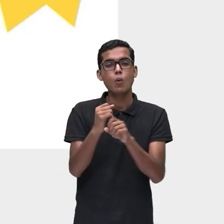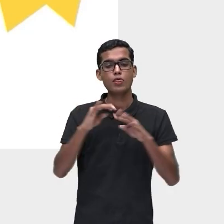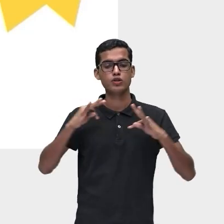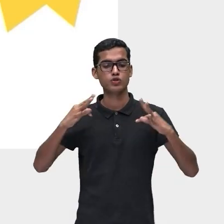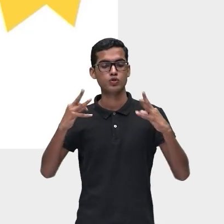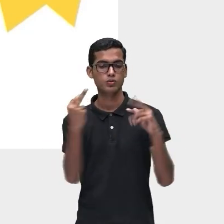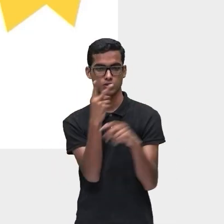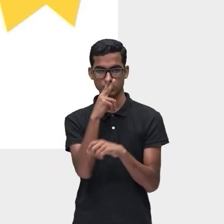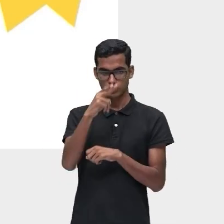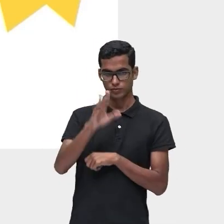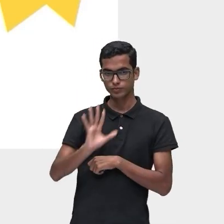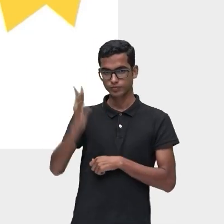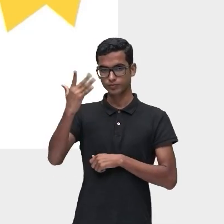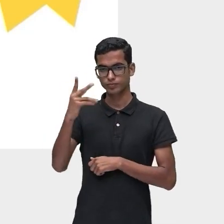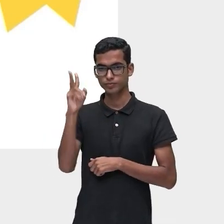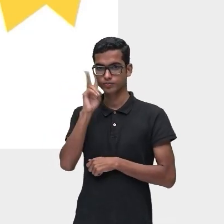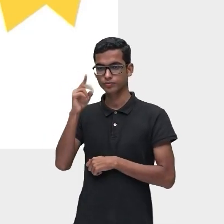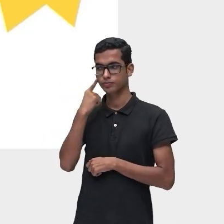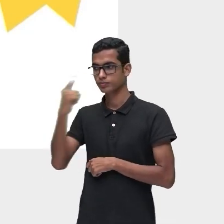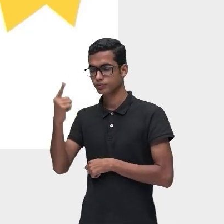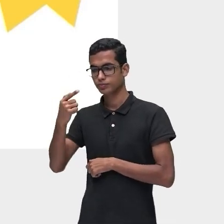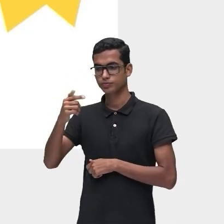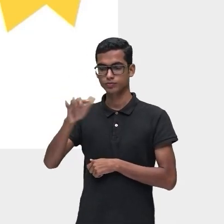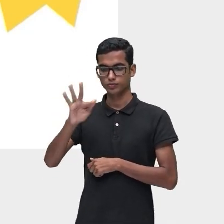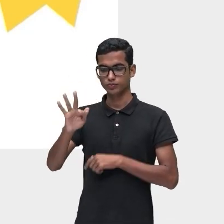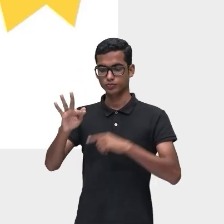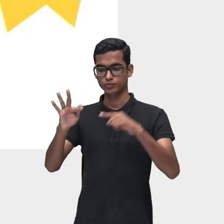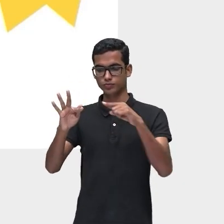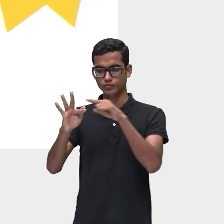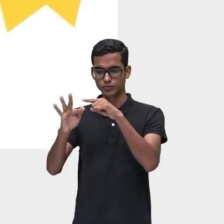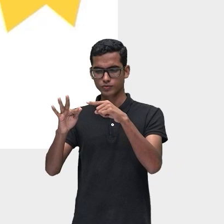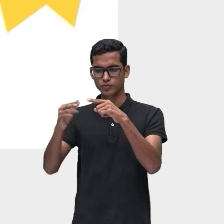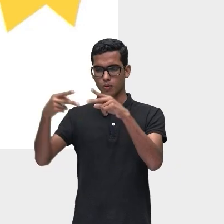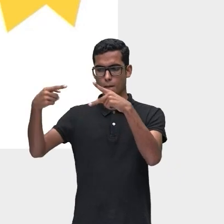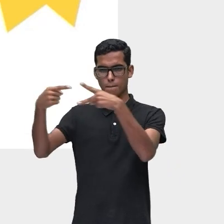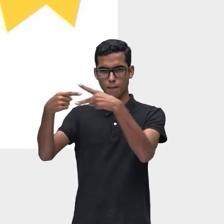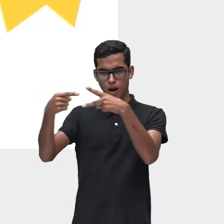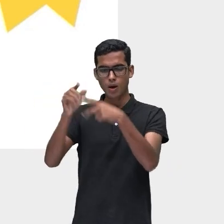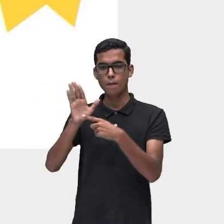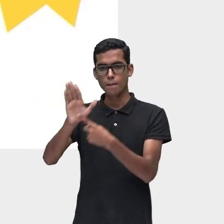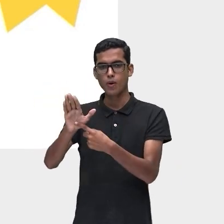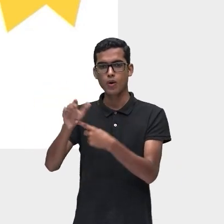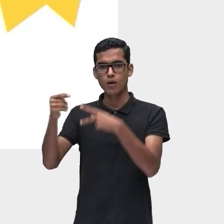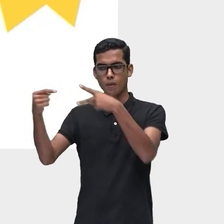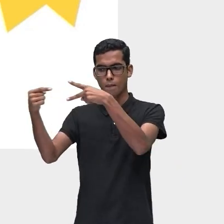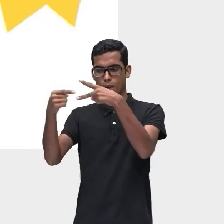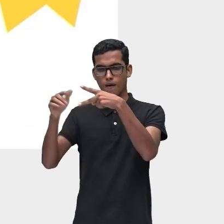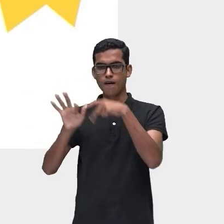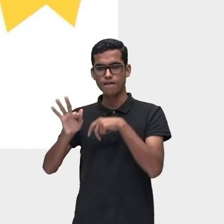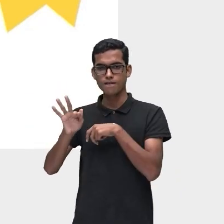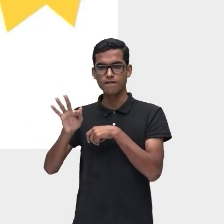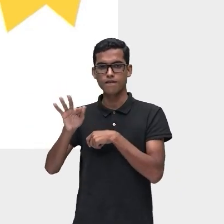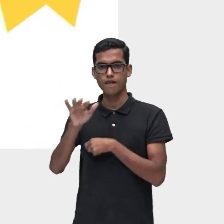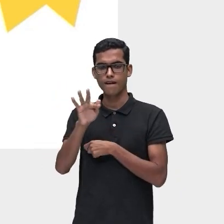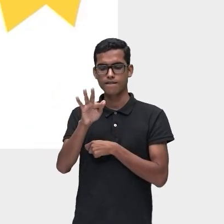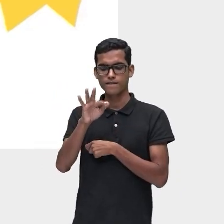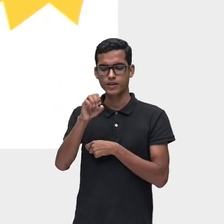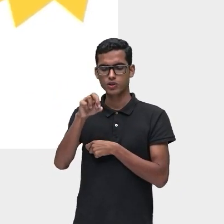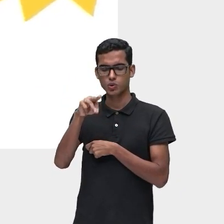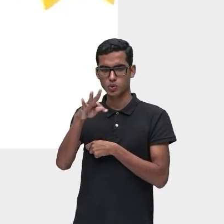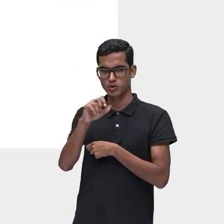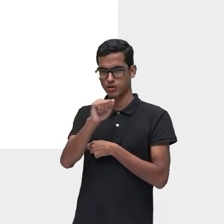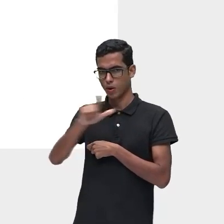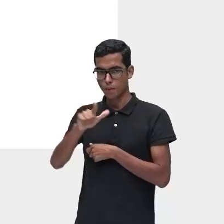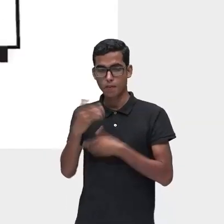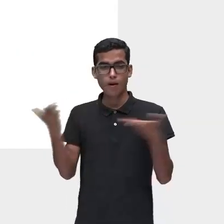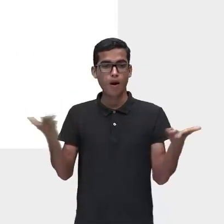essa setinha na cabeça da letra é um indicador que essa grandeza é uma grandeza vetorial. Agora, vamos